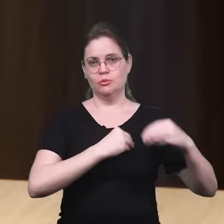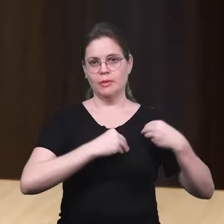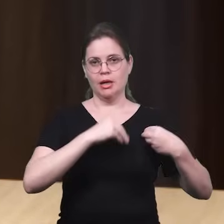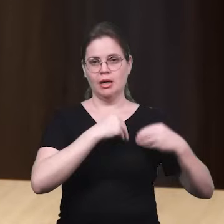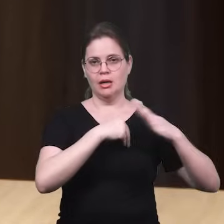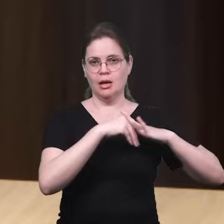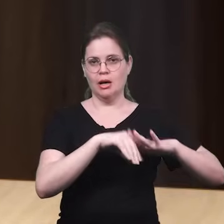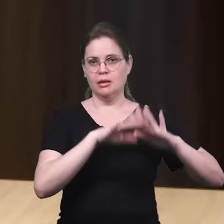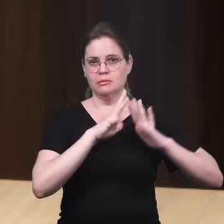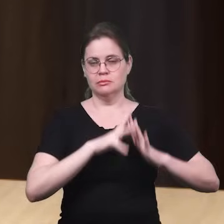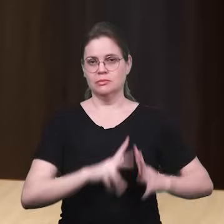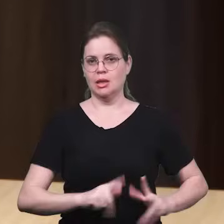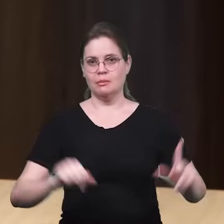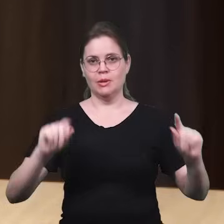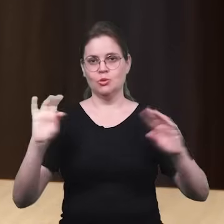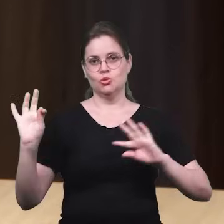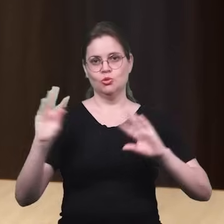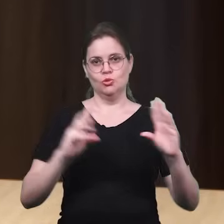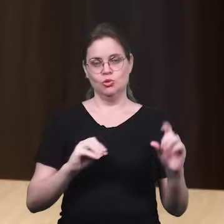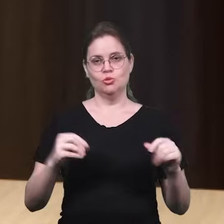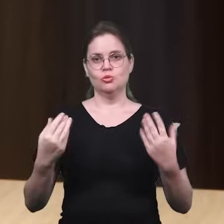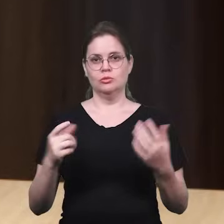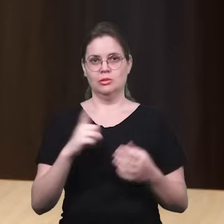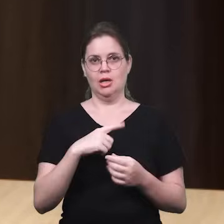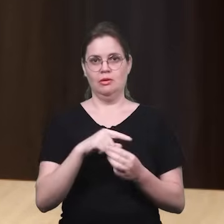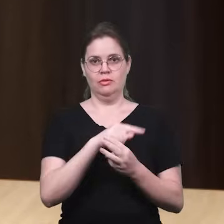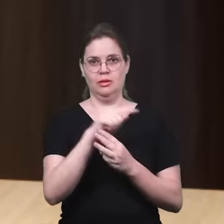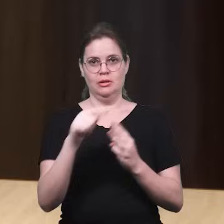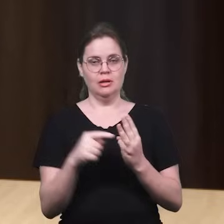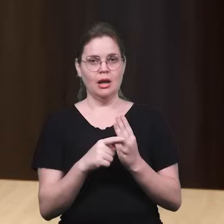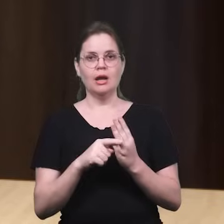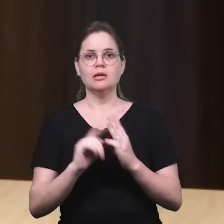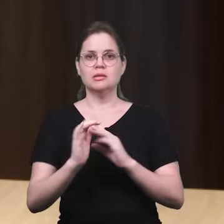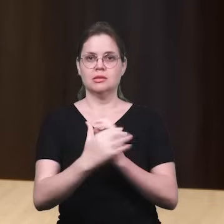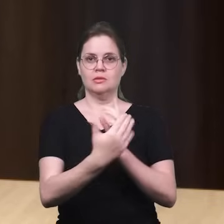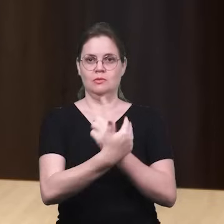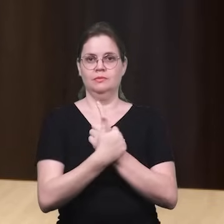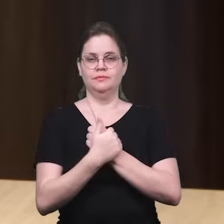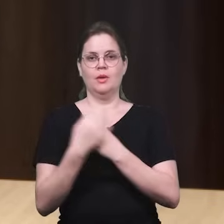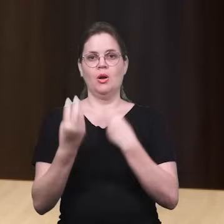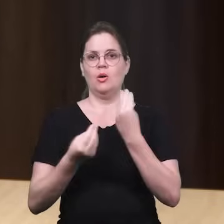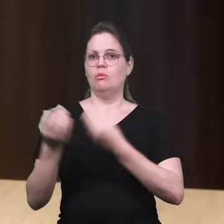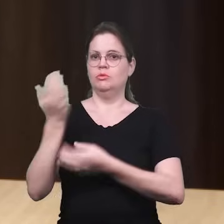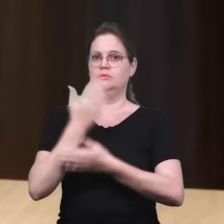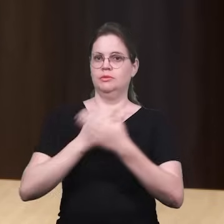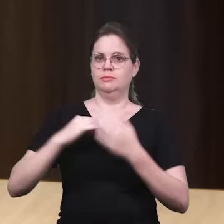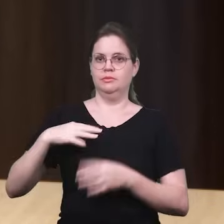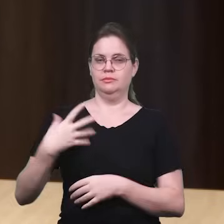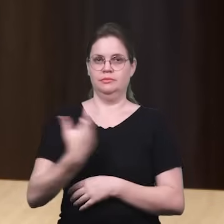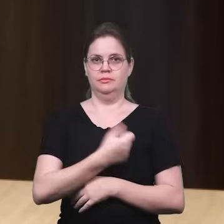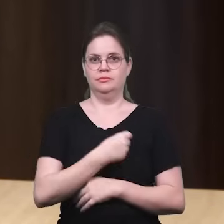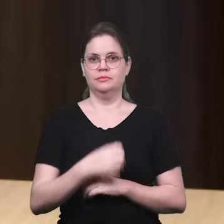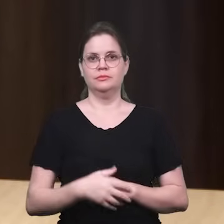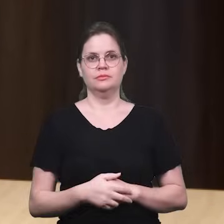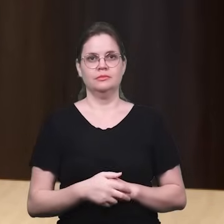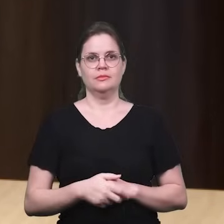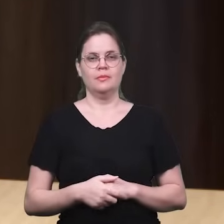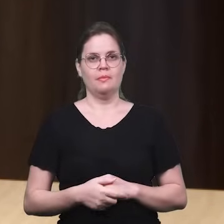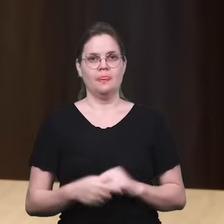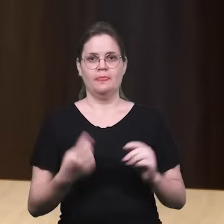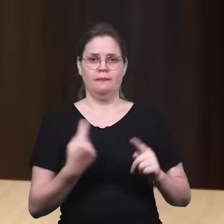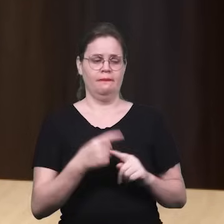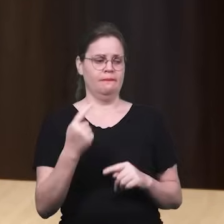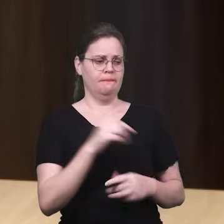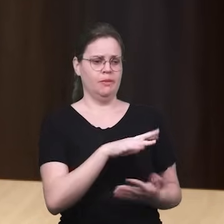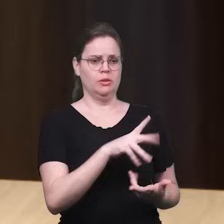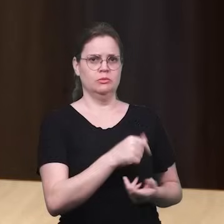escravidão, de Faraó. São 3 livramentos que o Senhor nos concedeu com a salvação em Jesus. Amém. No Egito não tinha maná, não. Não tinha. No